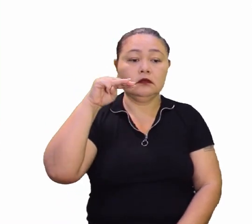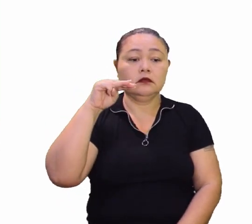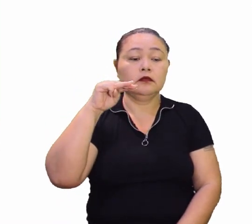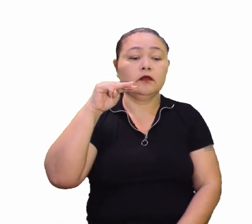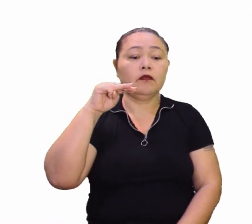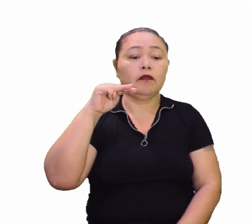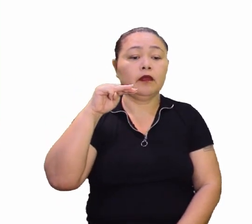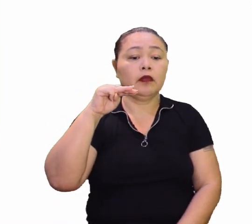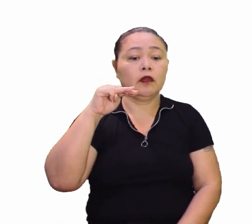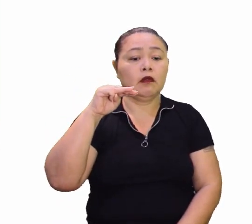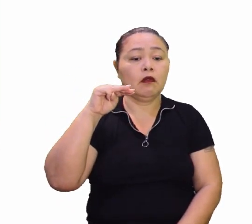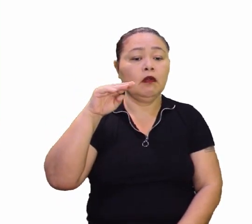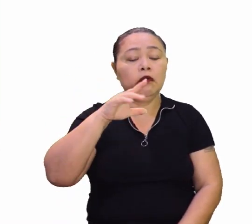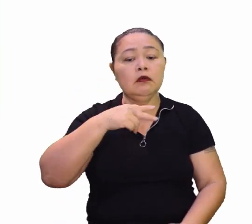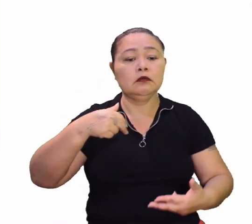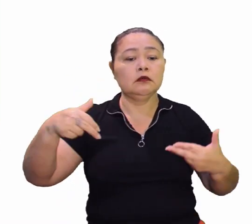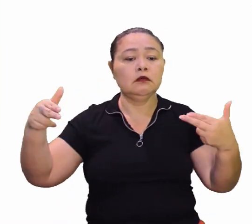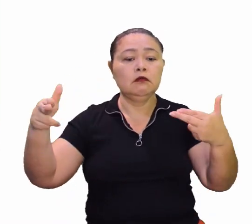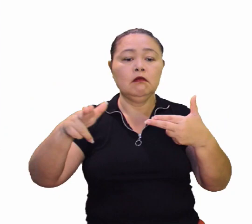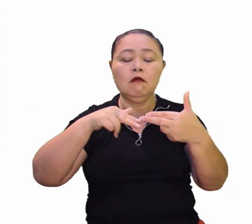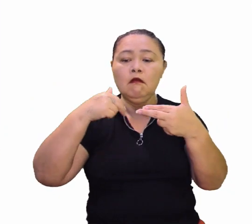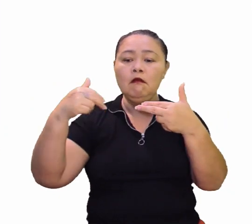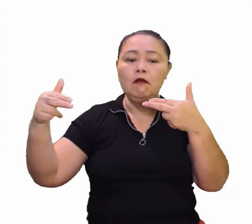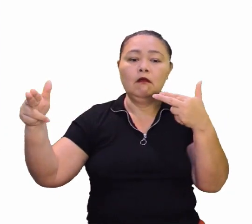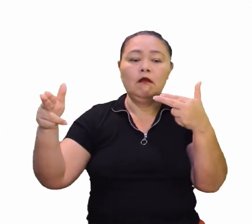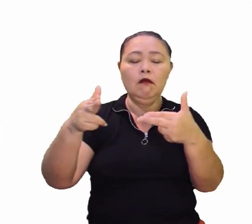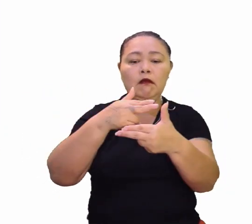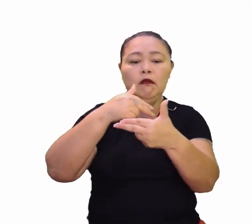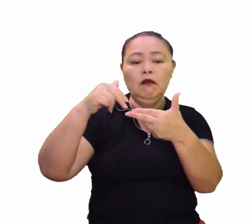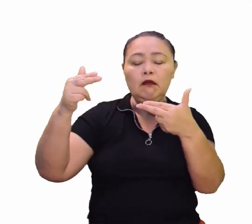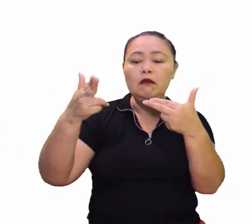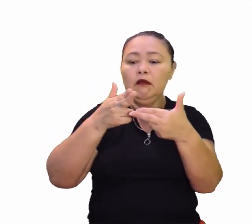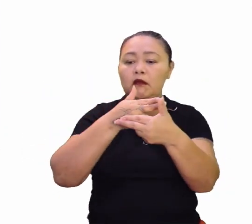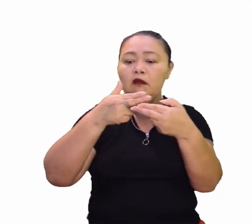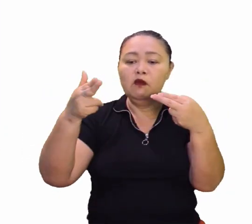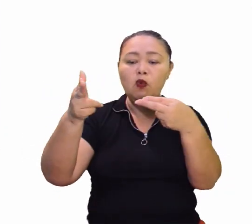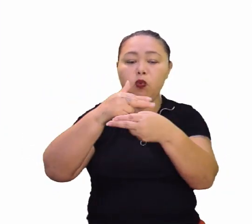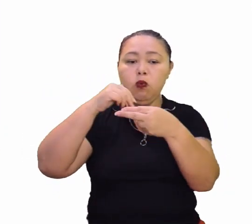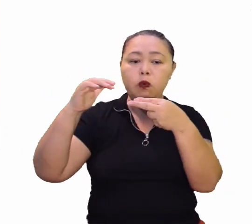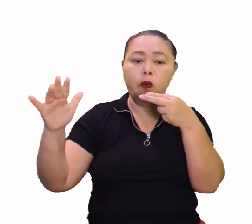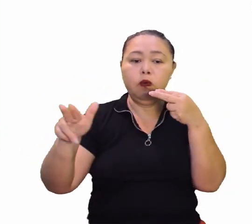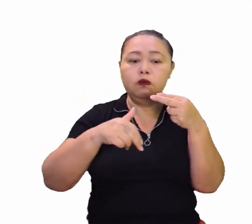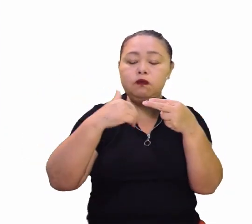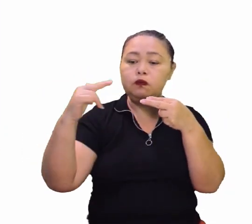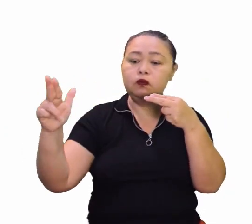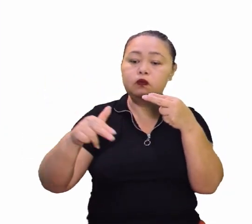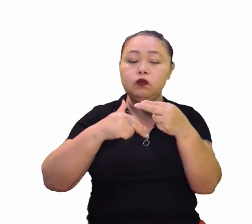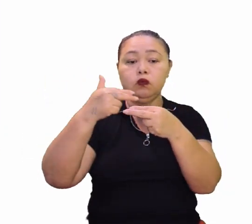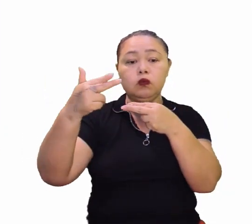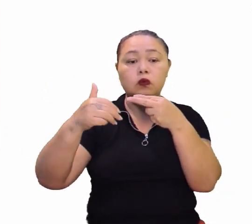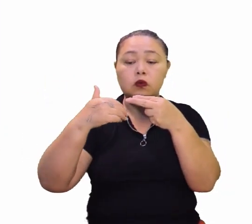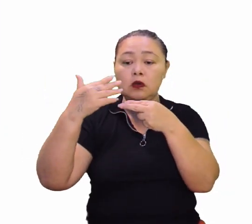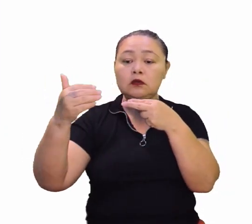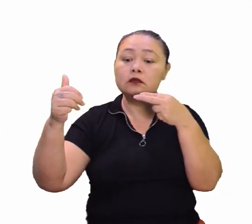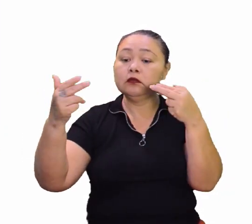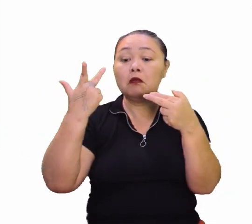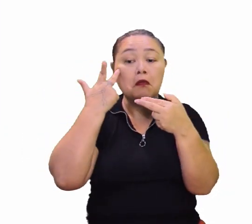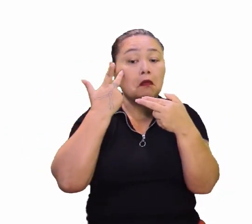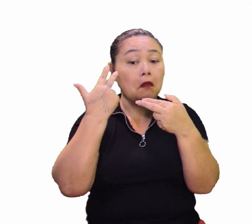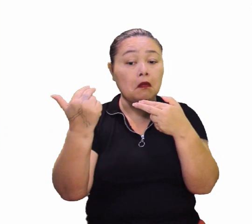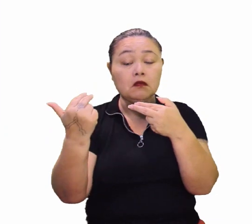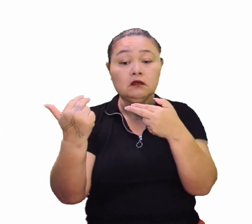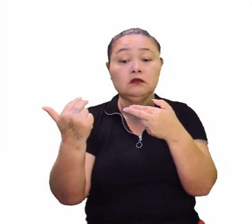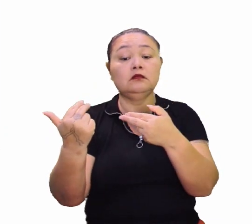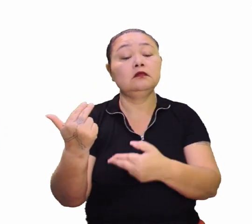atmosfera. Então, aí a corrente de conversão ascendente, que o texto estava falando há pouco, né, professor Jorge? Está seguindo o seu fluxo